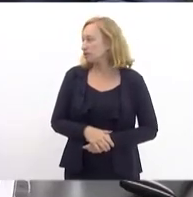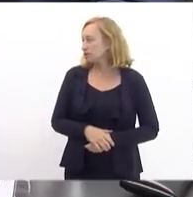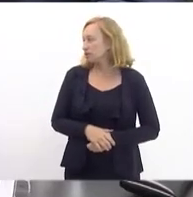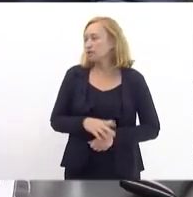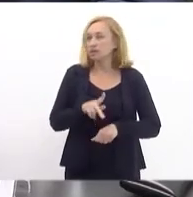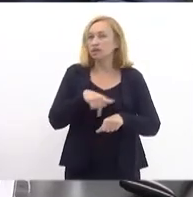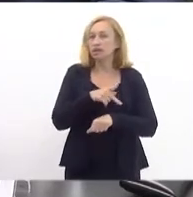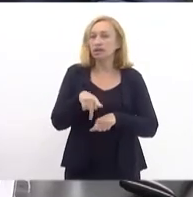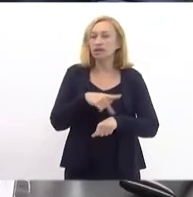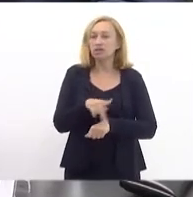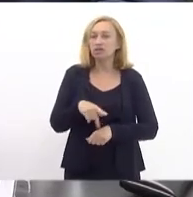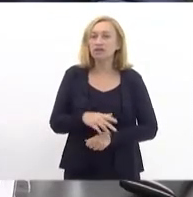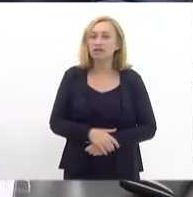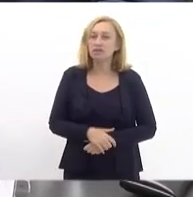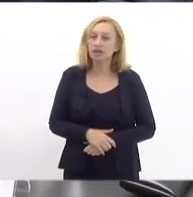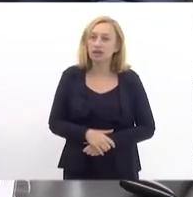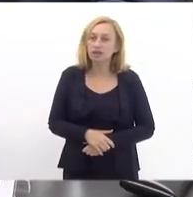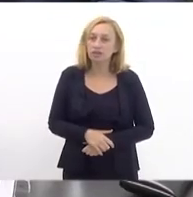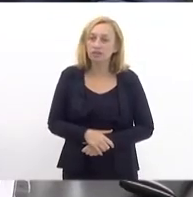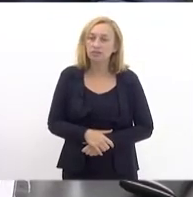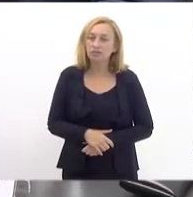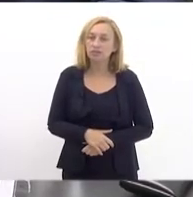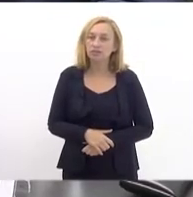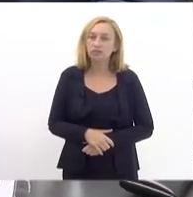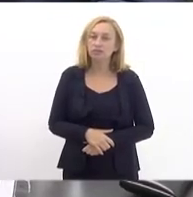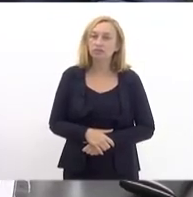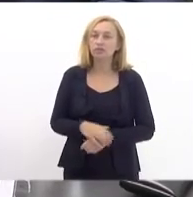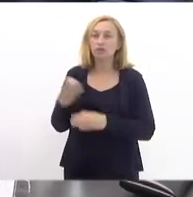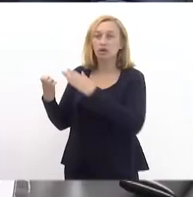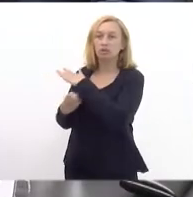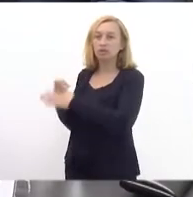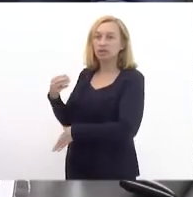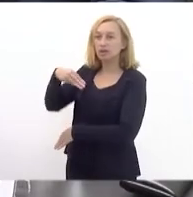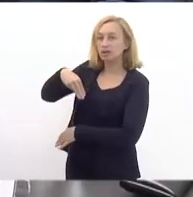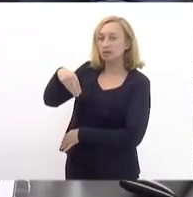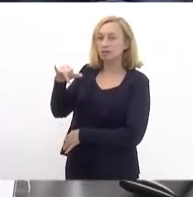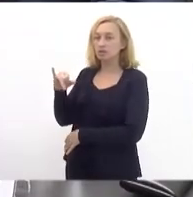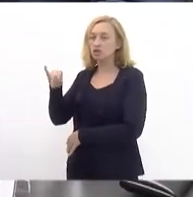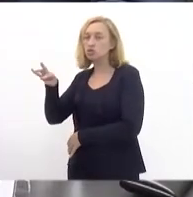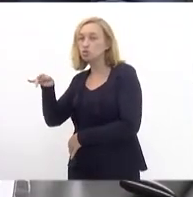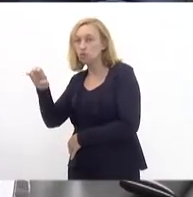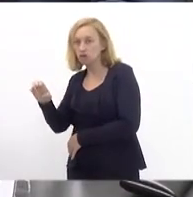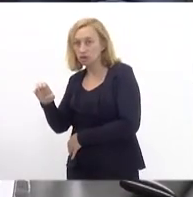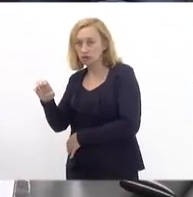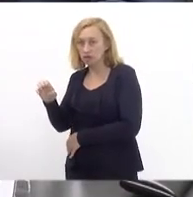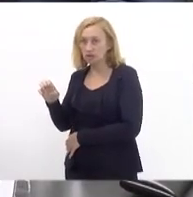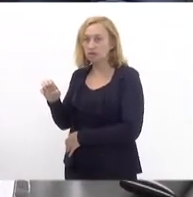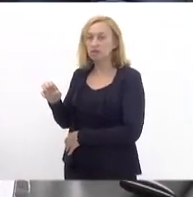consórcio que a Mitsui, que é uma empresa japonesa, participa.